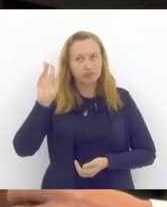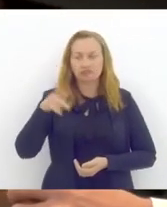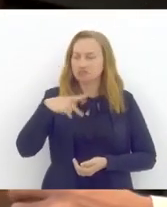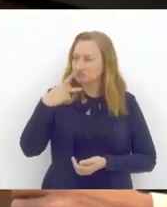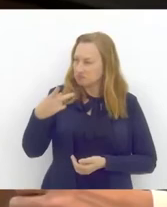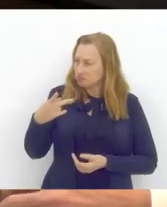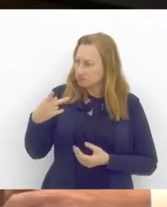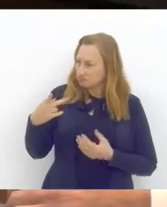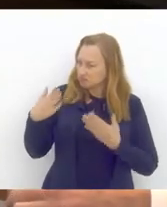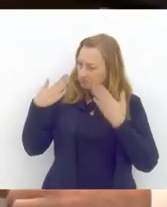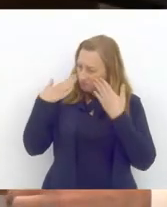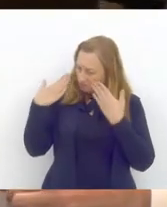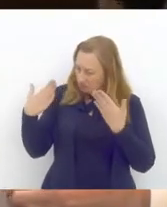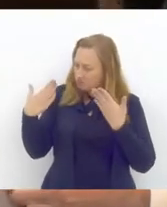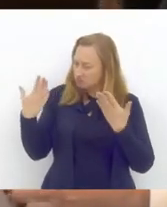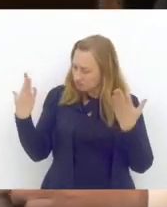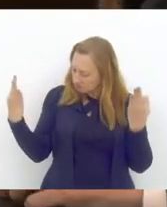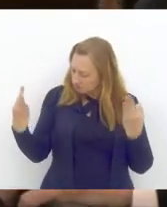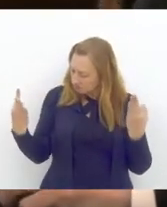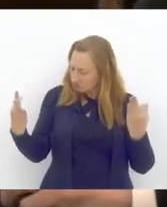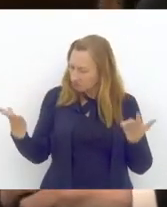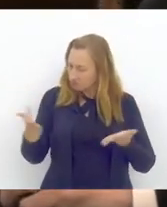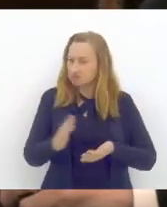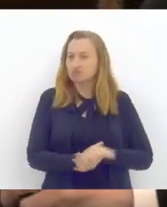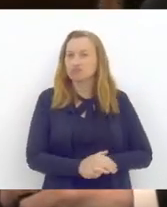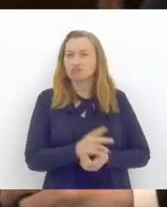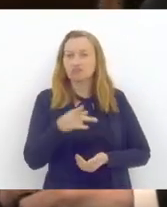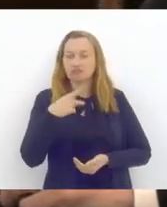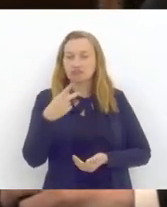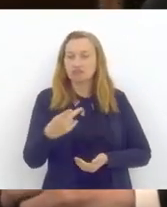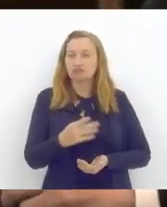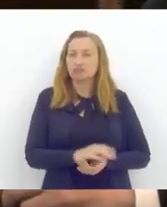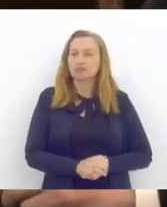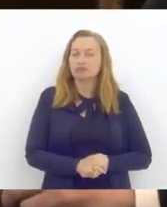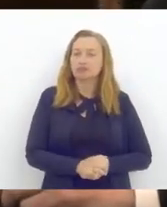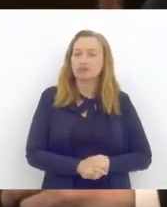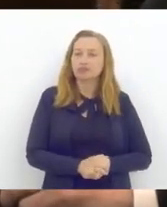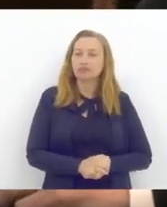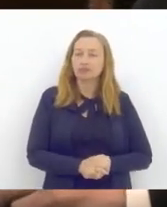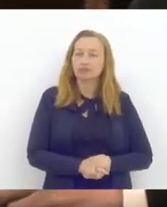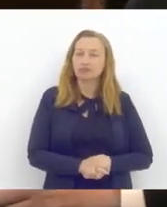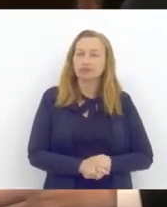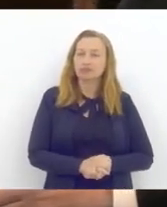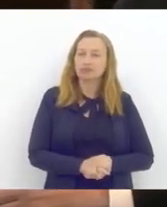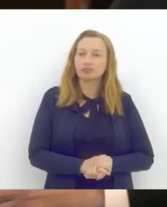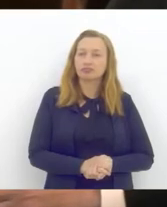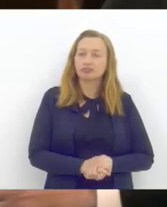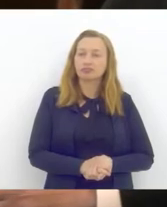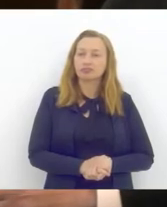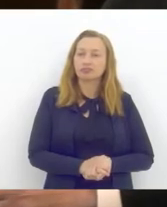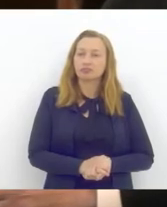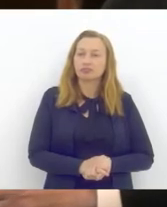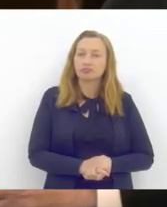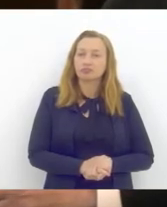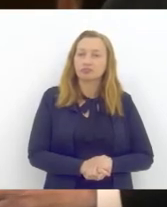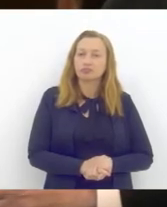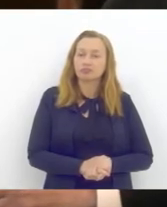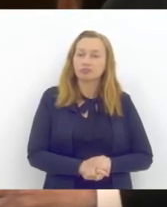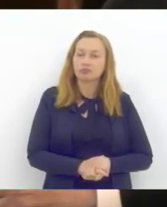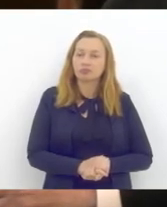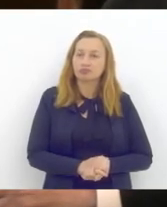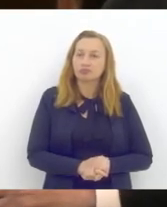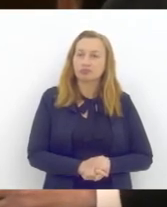belíssima apresentação, dizer que é um dime do Estado do Rio de Janeiro. Ela se